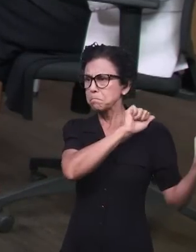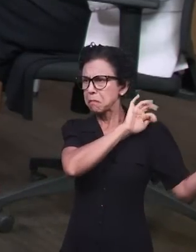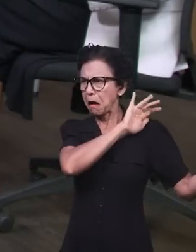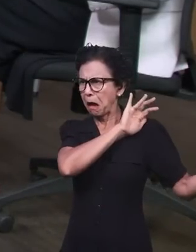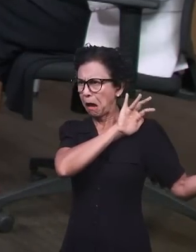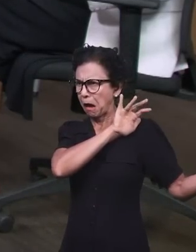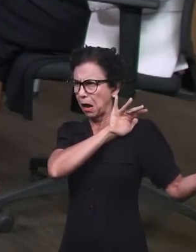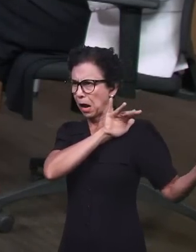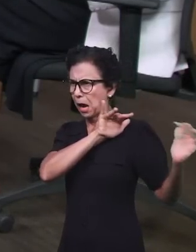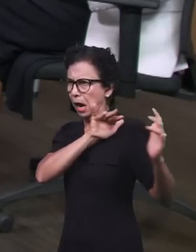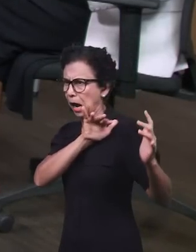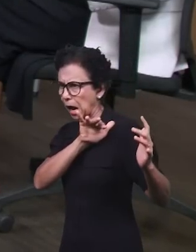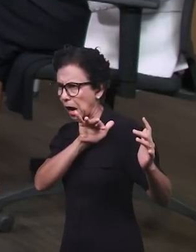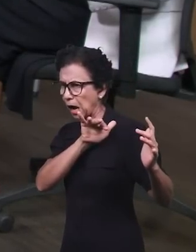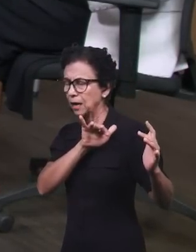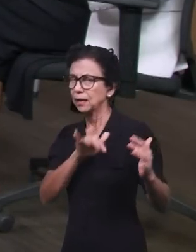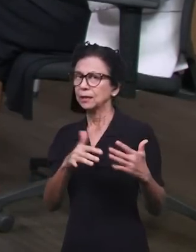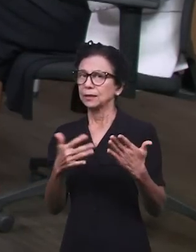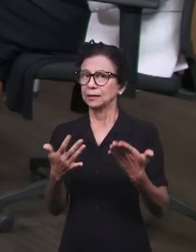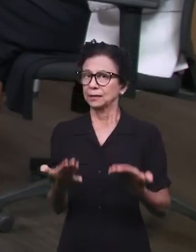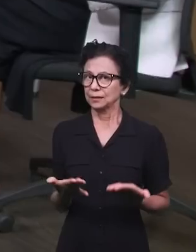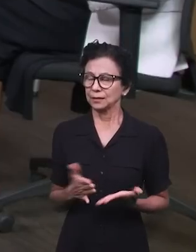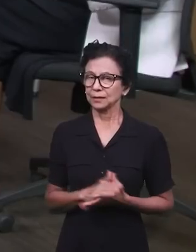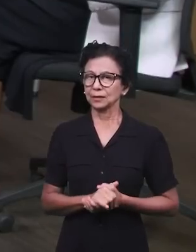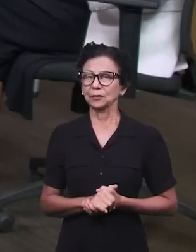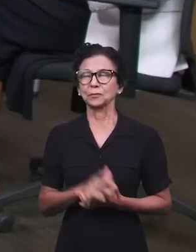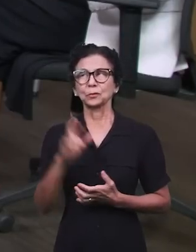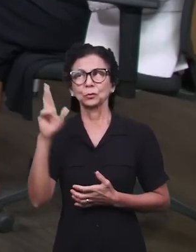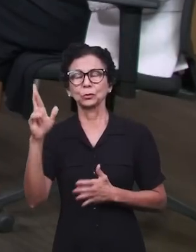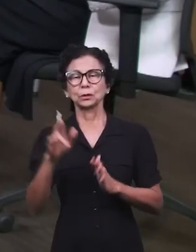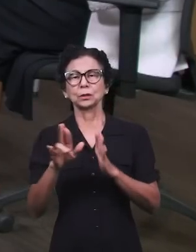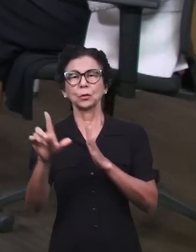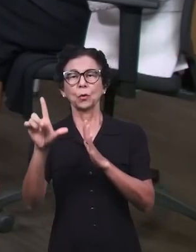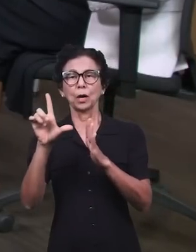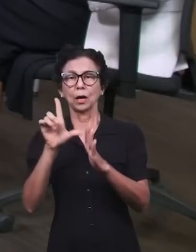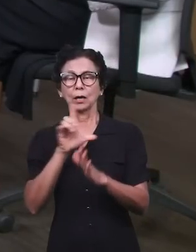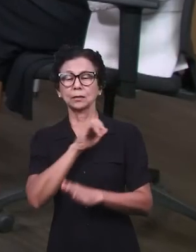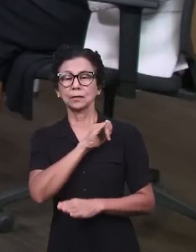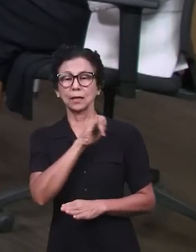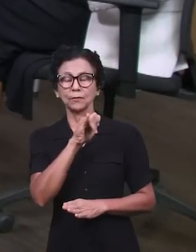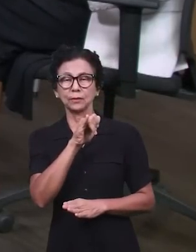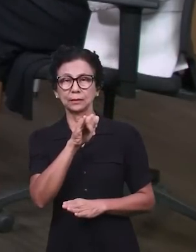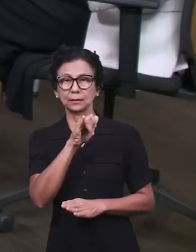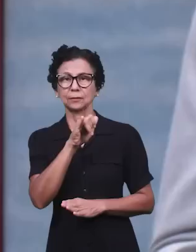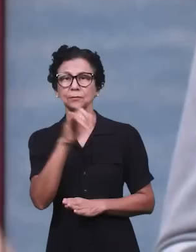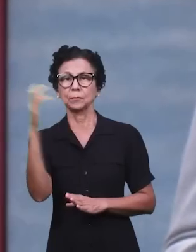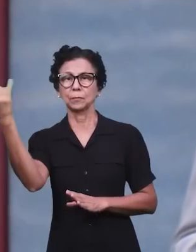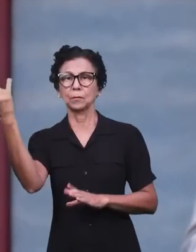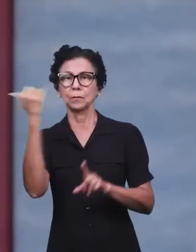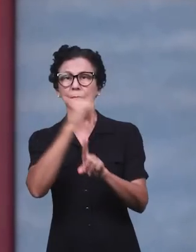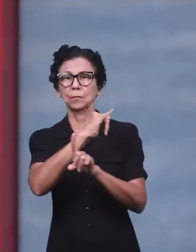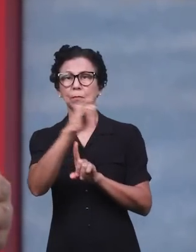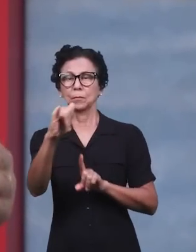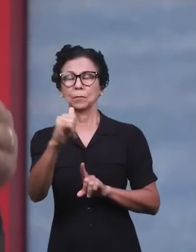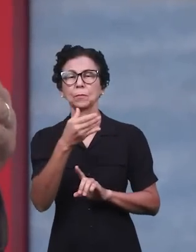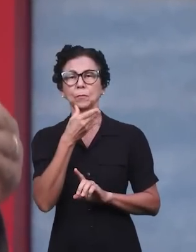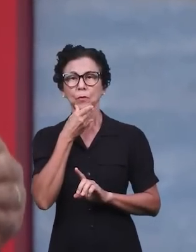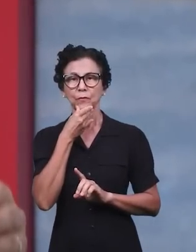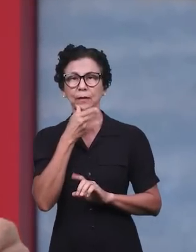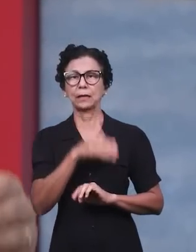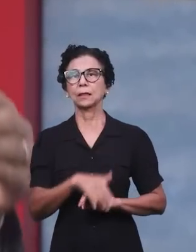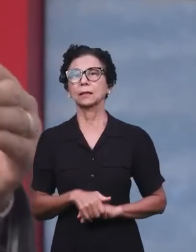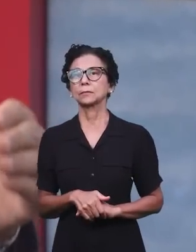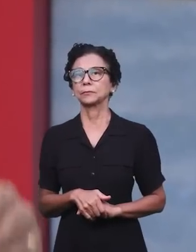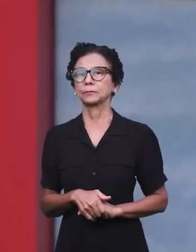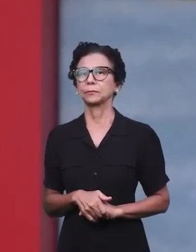o Senhor não faz coisa alguma sem antes revelar o seu segredo aos servos dos profetas. Você vive a experiência